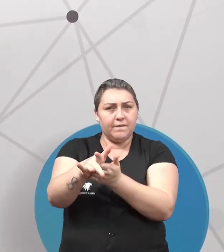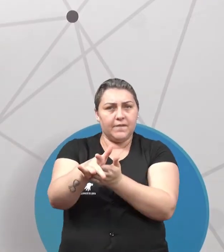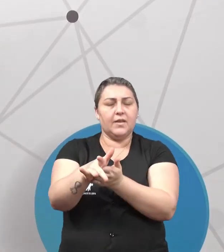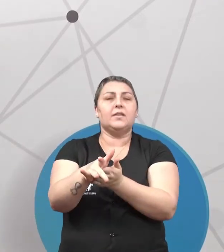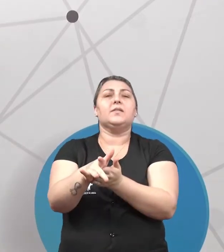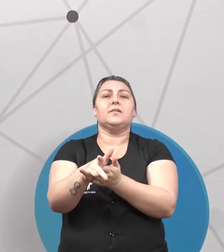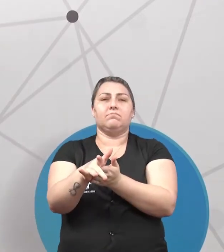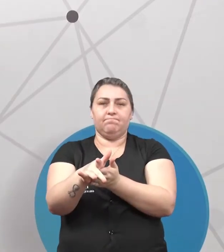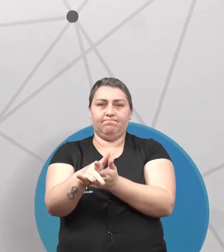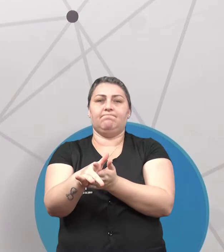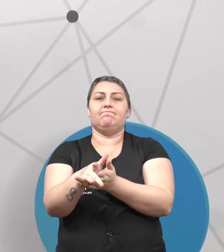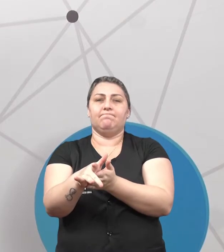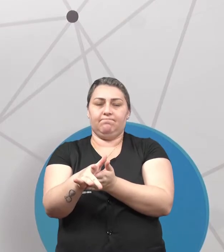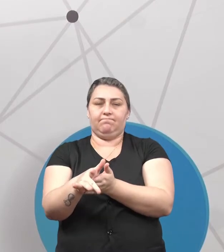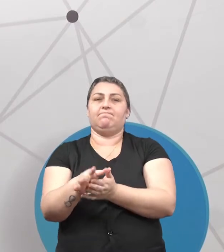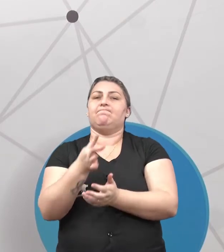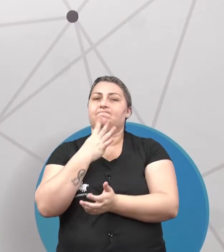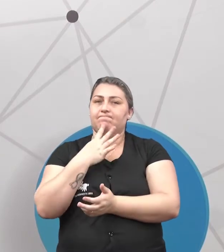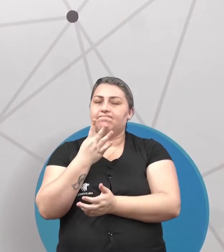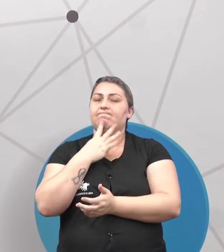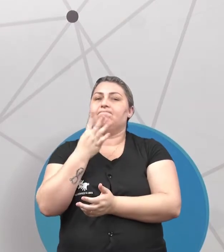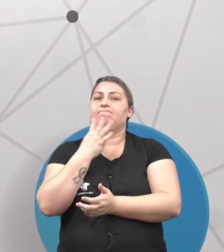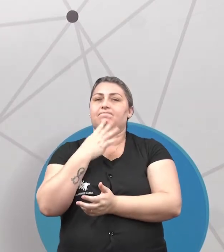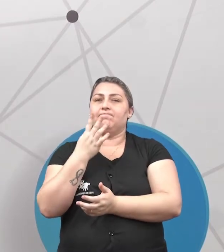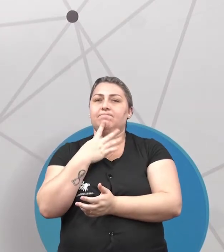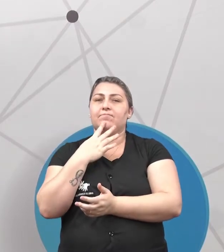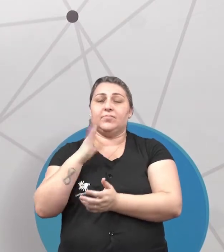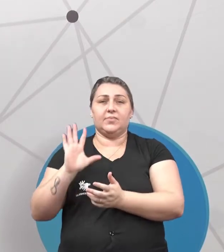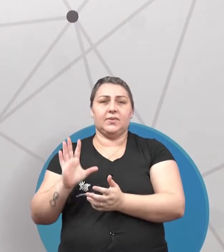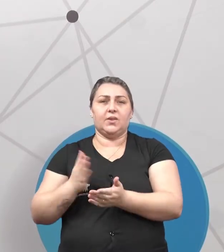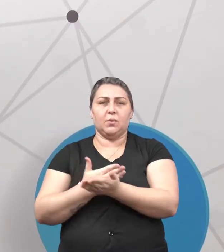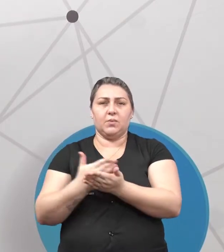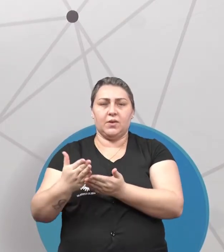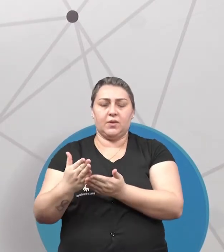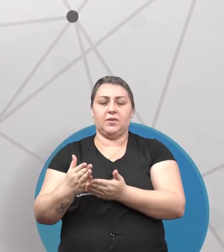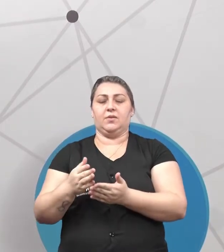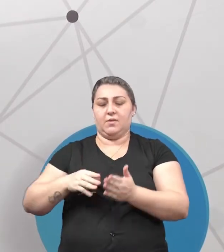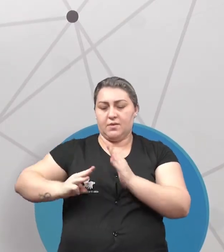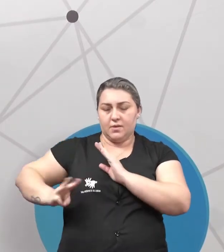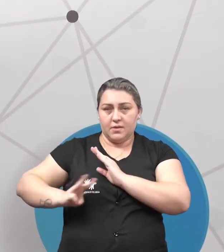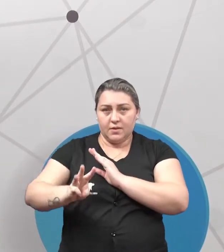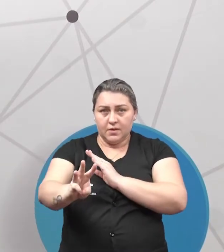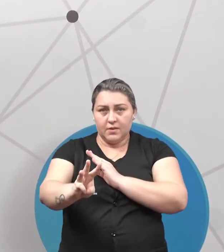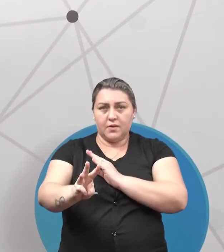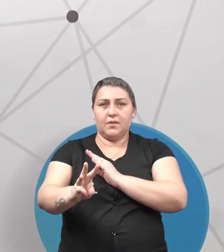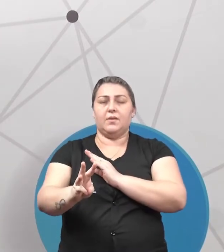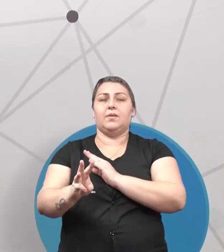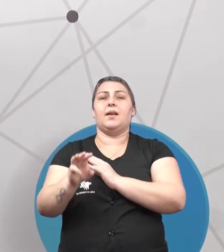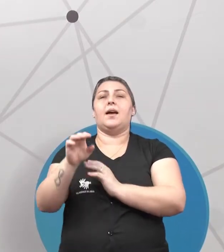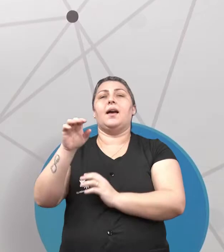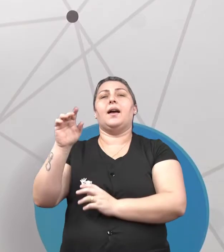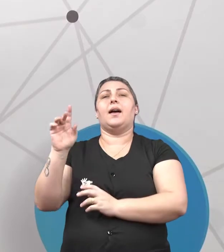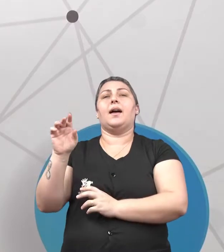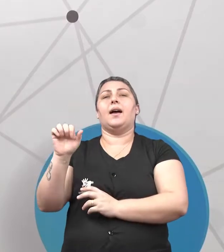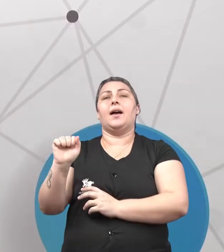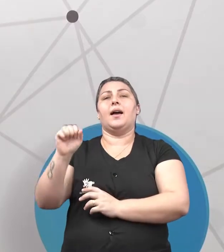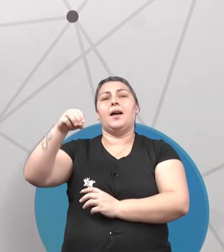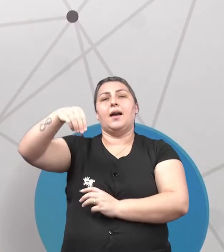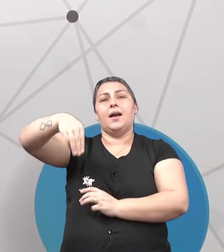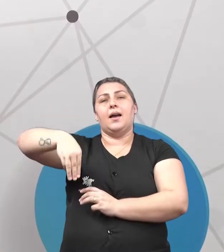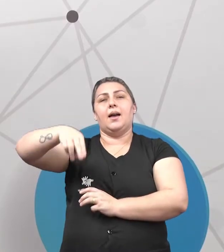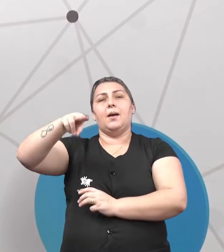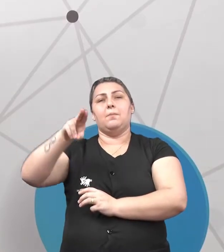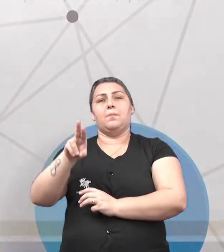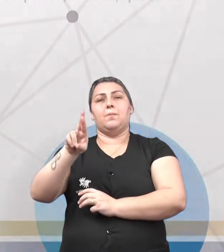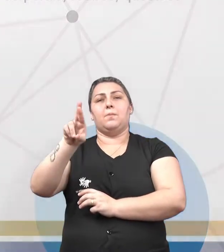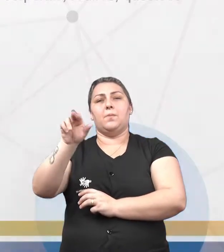uma expressão bem conhecida, que veio, que veio a partir da Mesopotâmia, né? Com o Hammurabi, o Código de Hammurabi. Mas